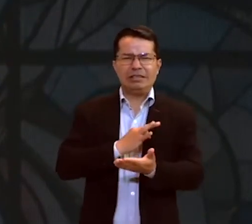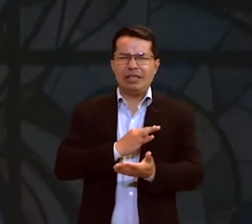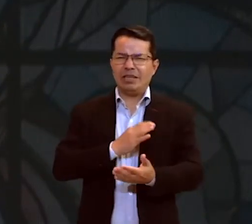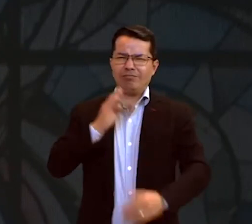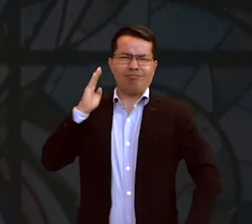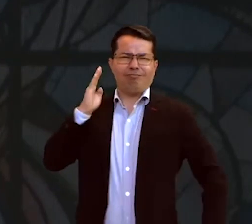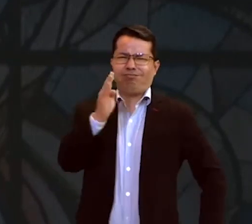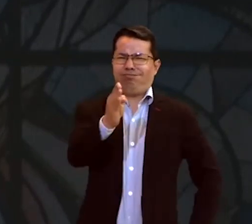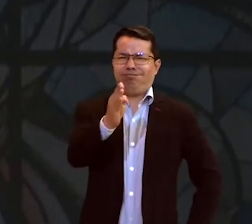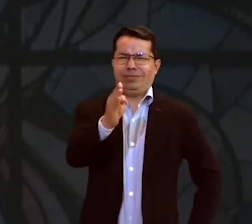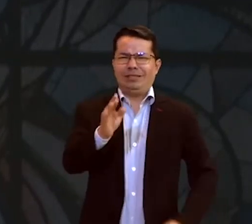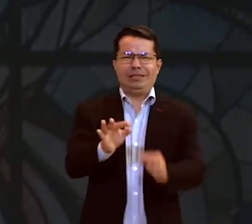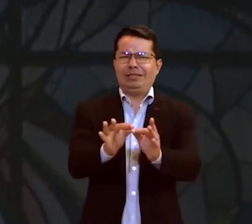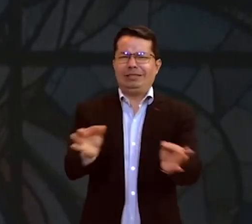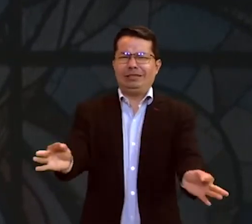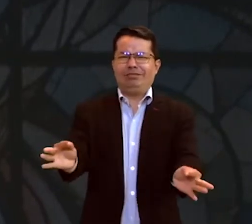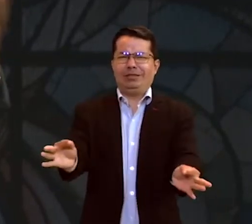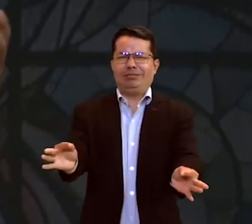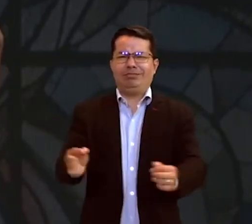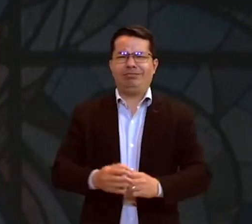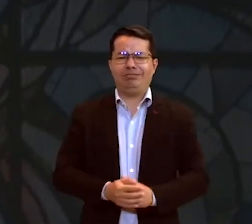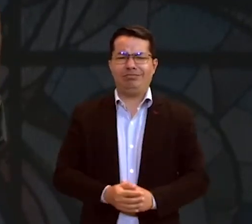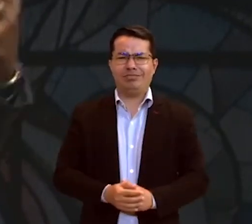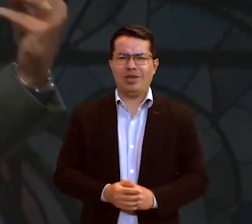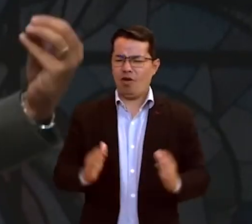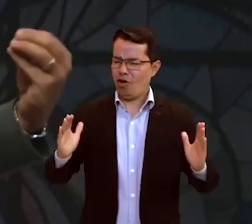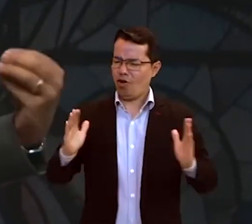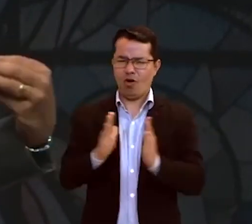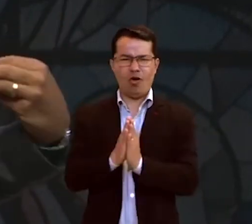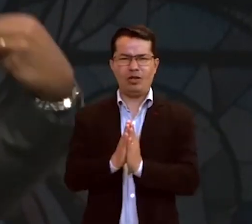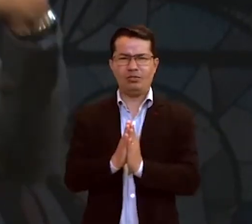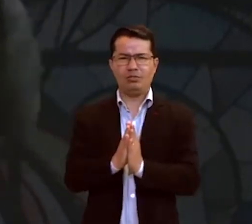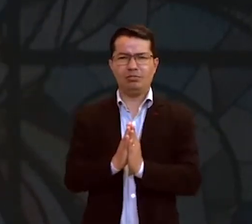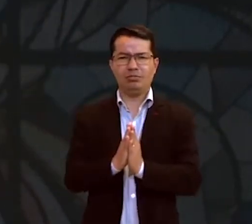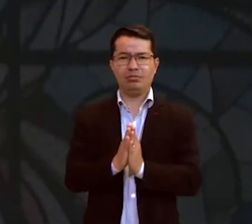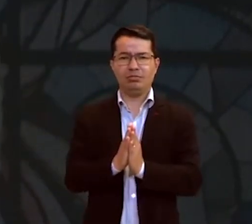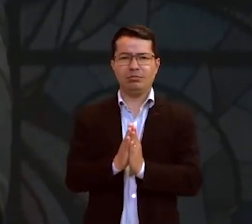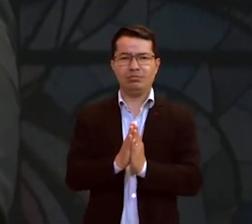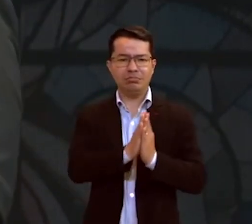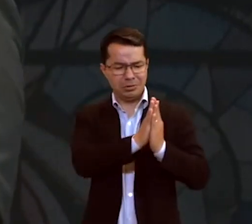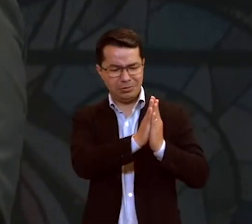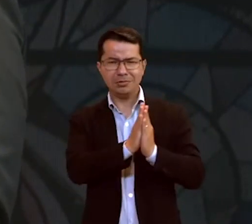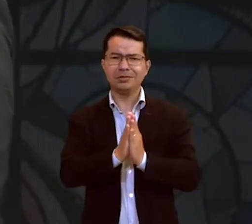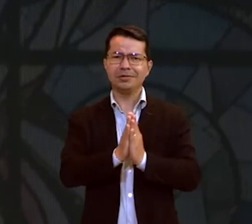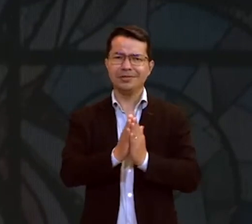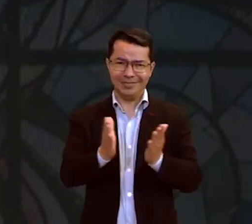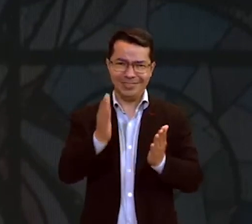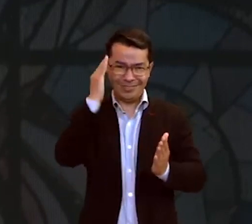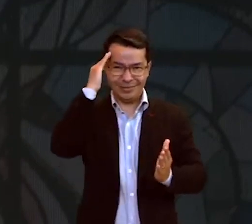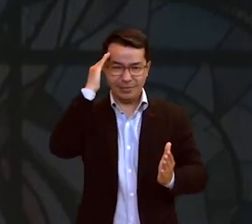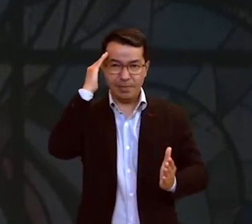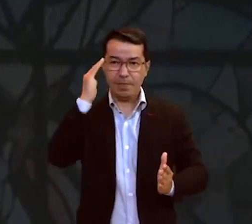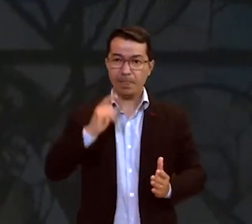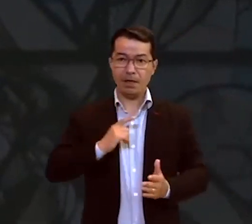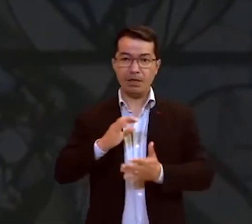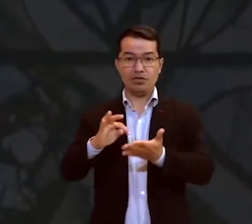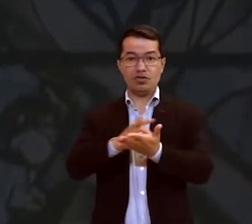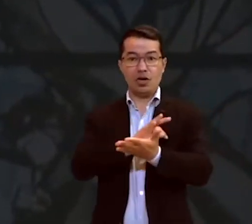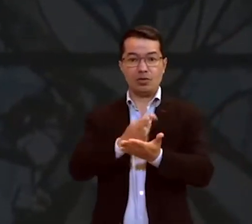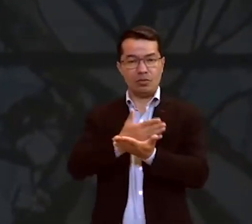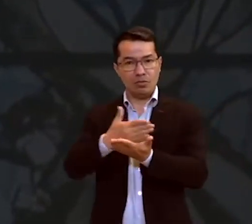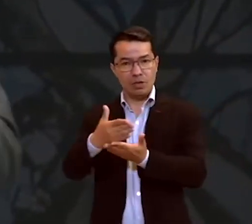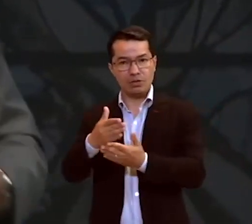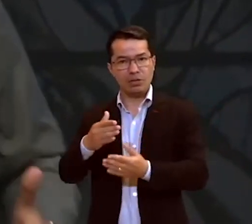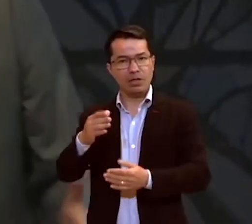Ore. Então a gente vai ver que quando a gente está passando por algum tipo de dificuldade, Tiago vai nos lembrar, a